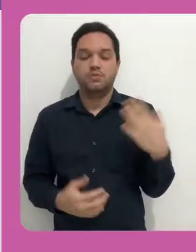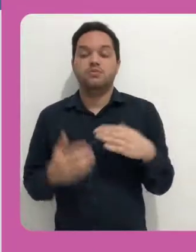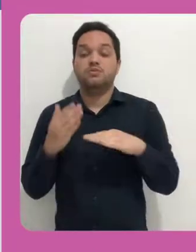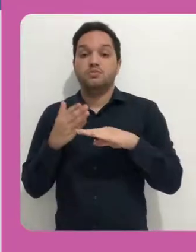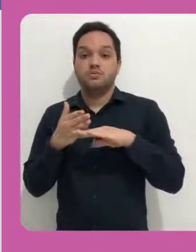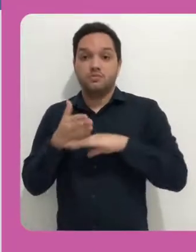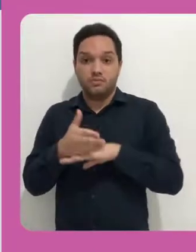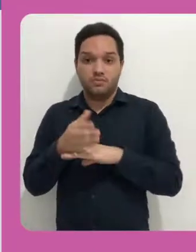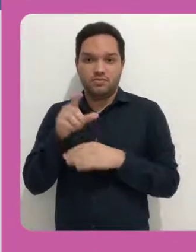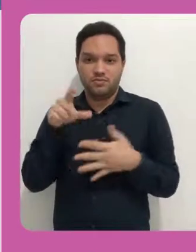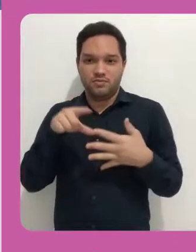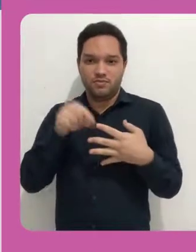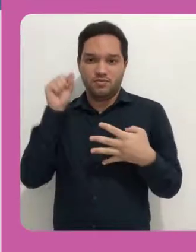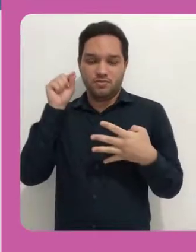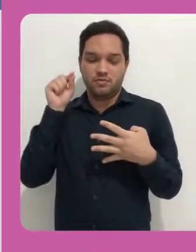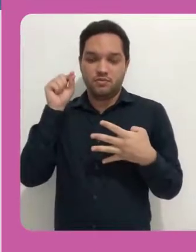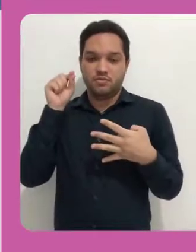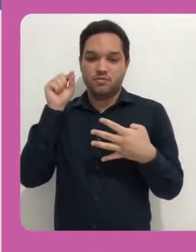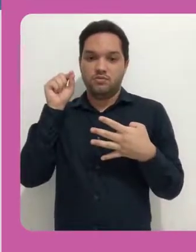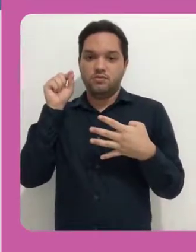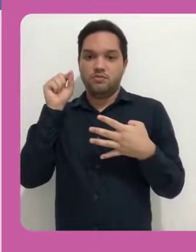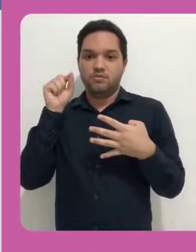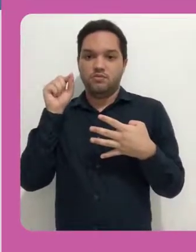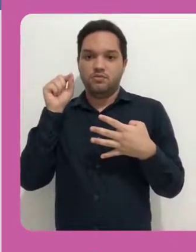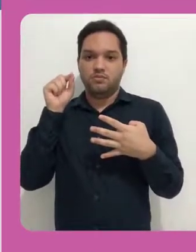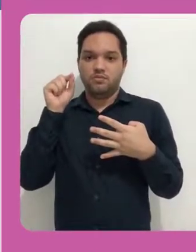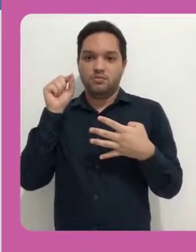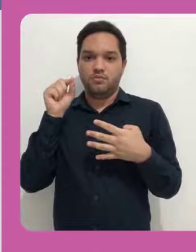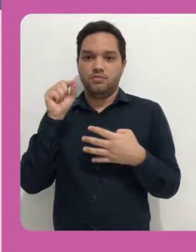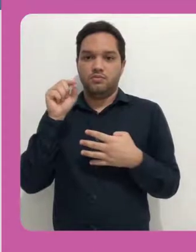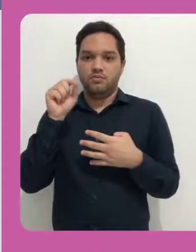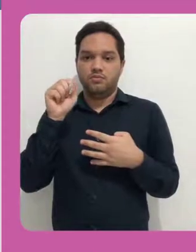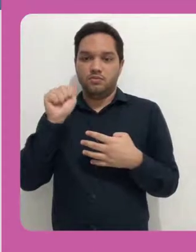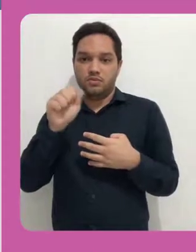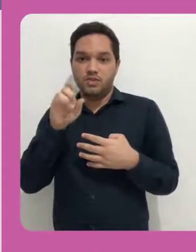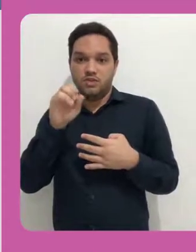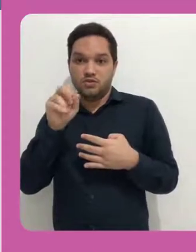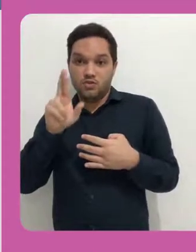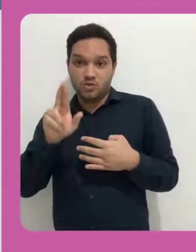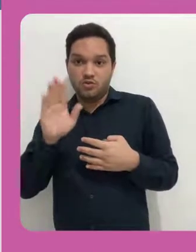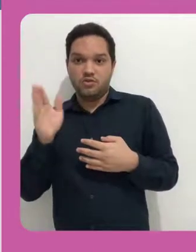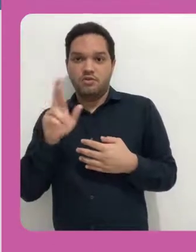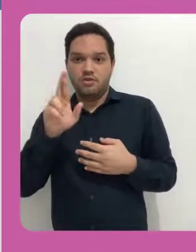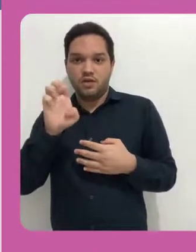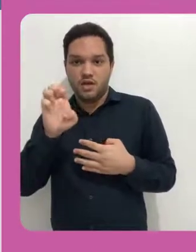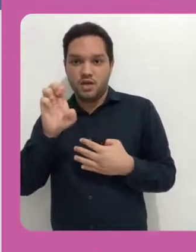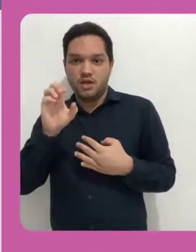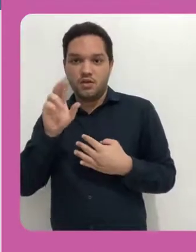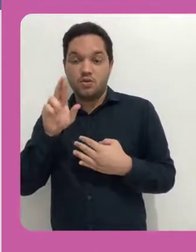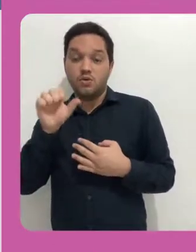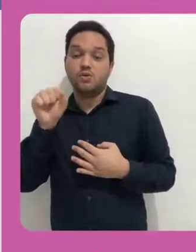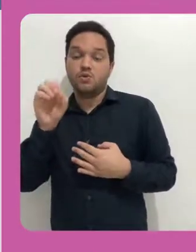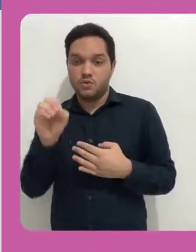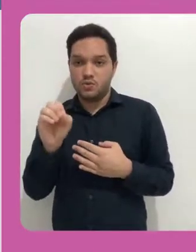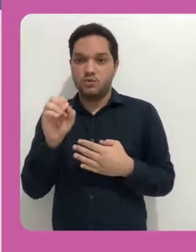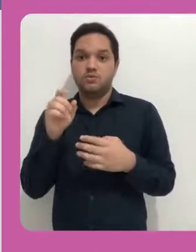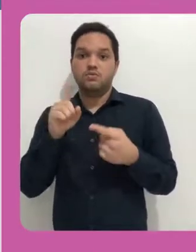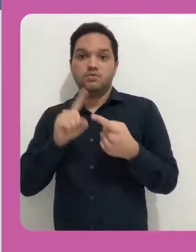recurso, ir até a opção dos recursos e selecionar a pasta,